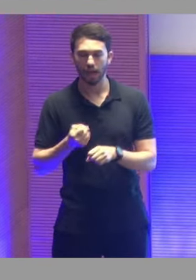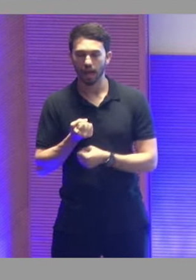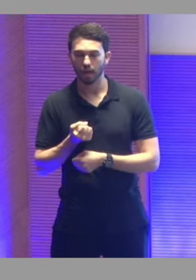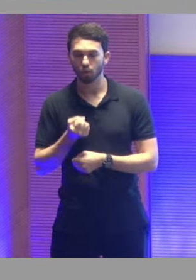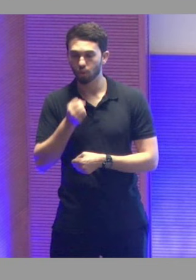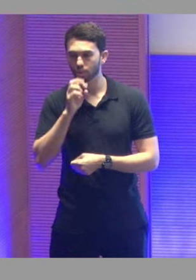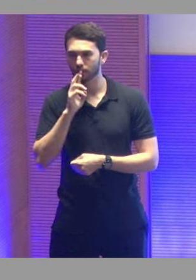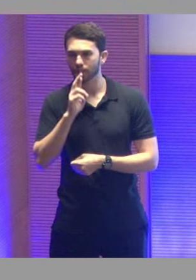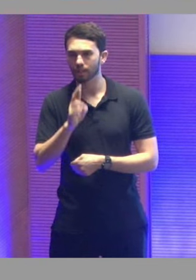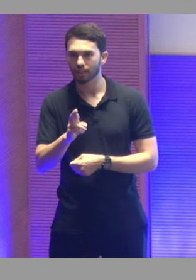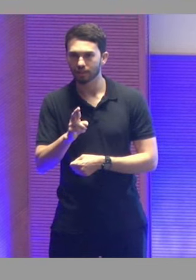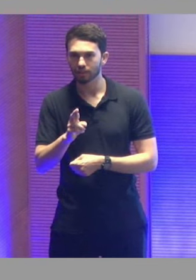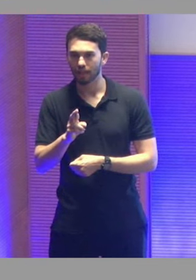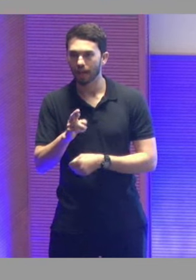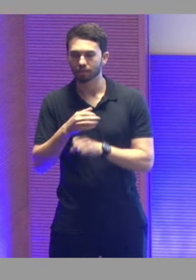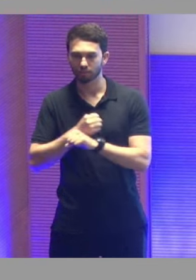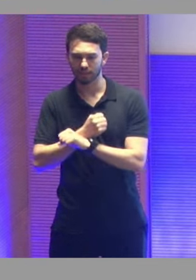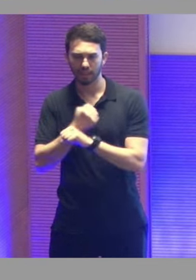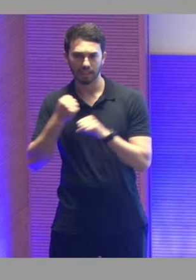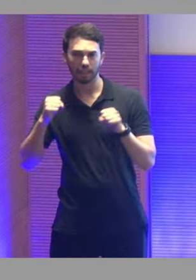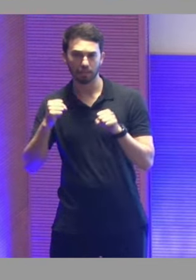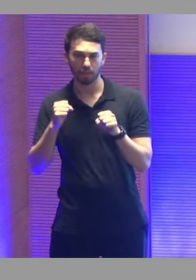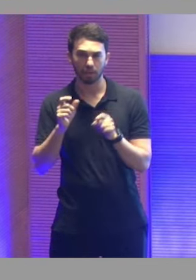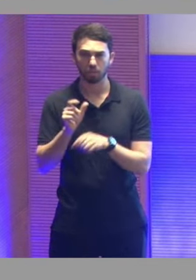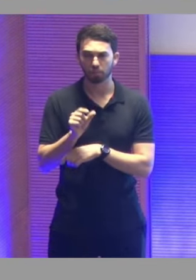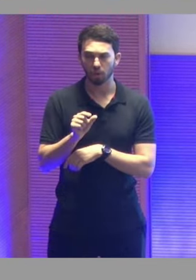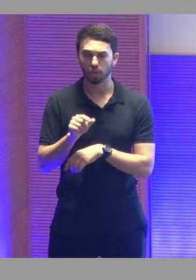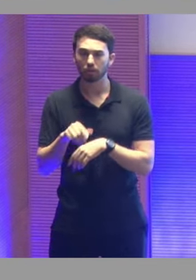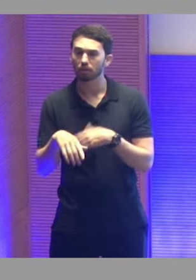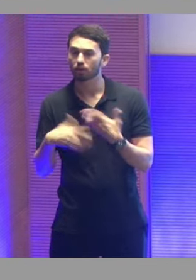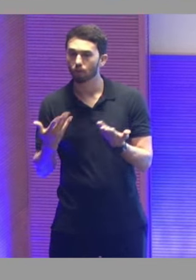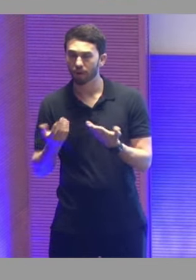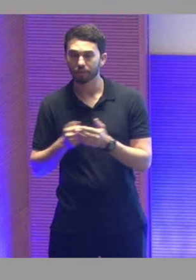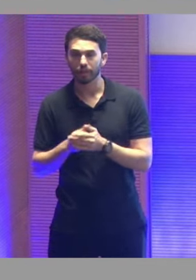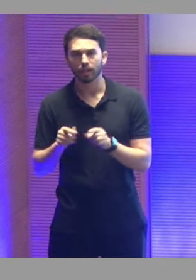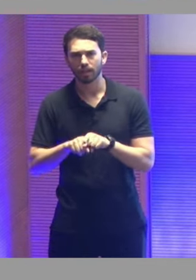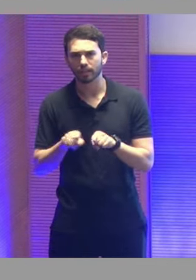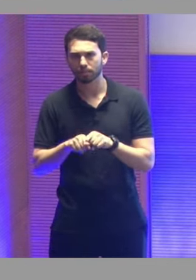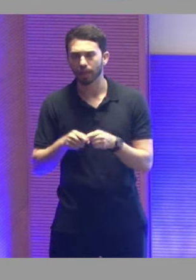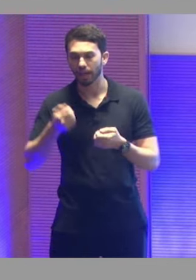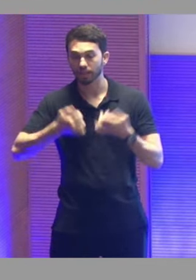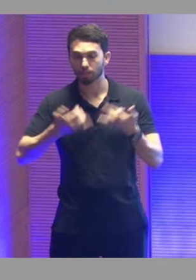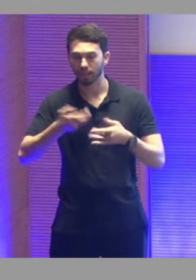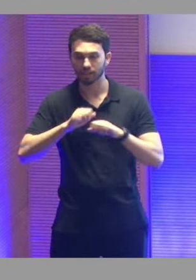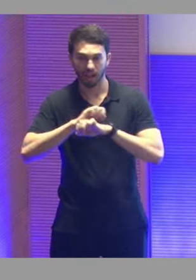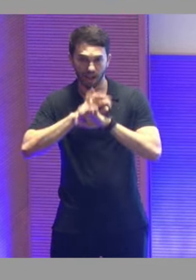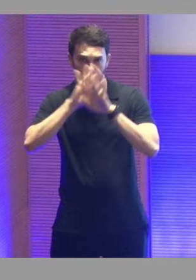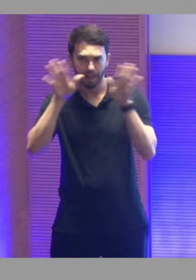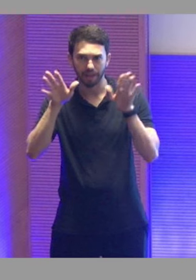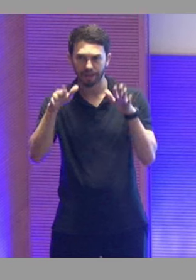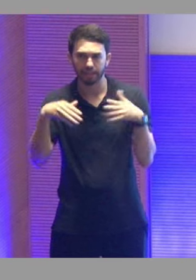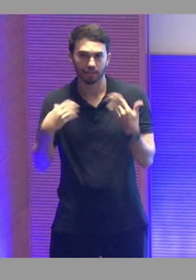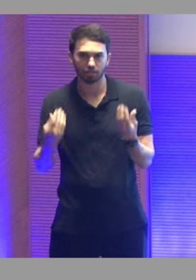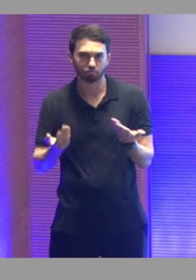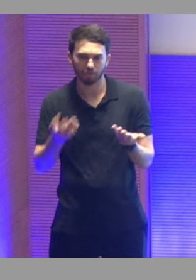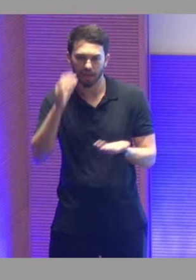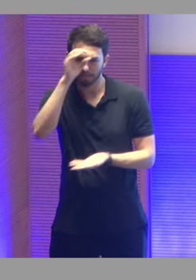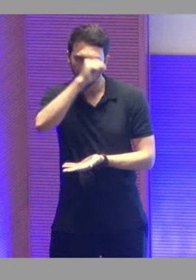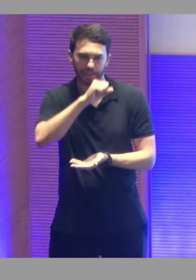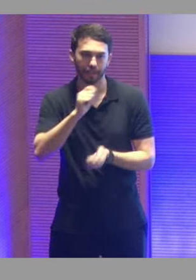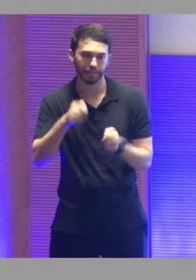obtido e claro a clareza na descrição do deste caso né deste caso de